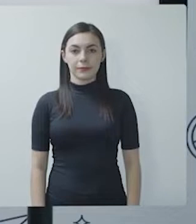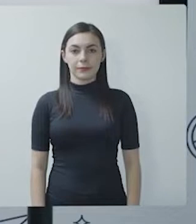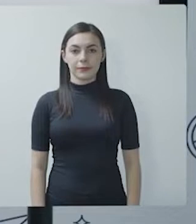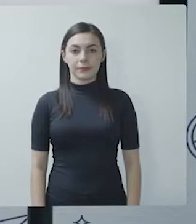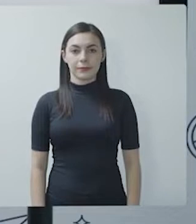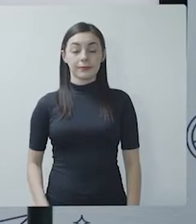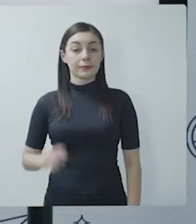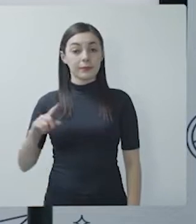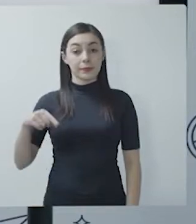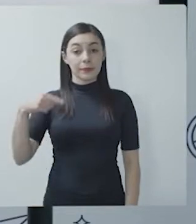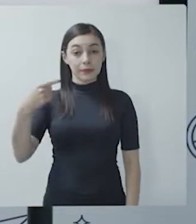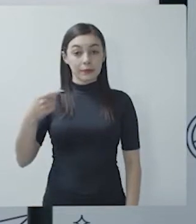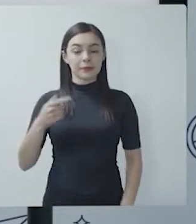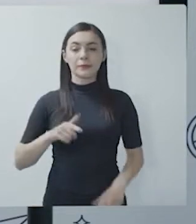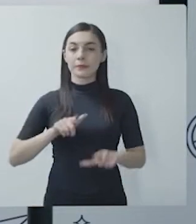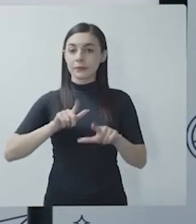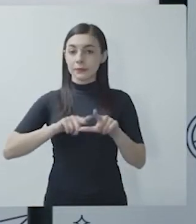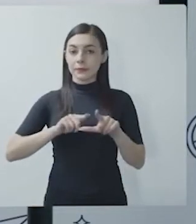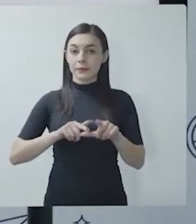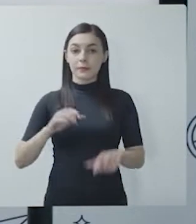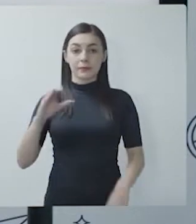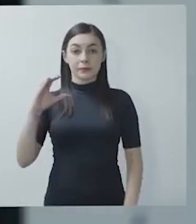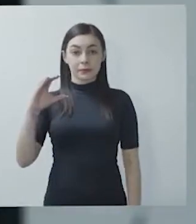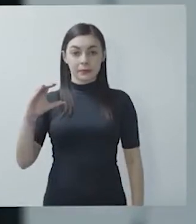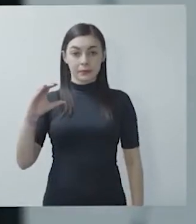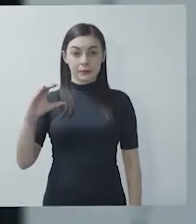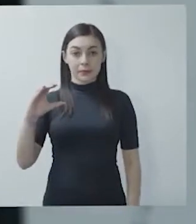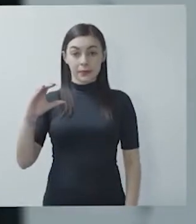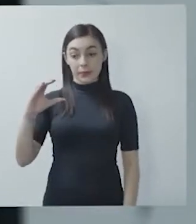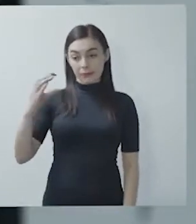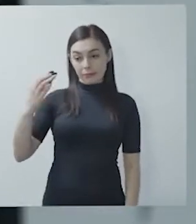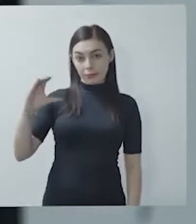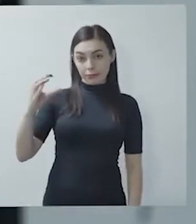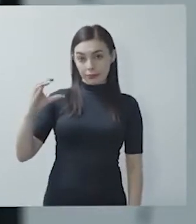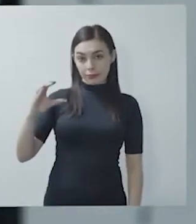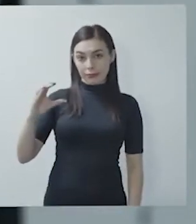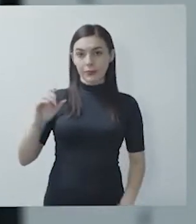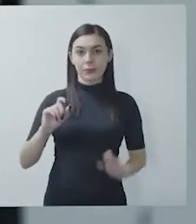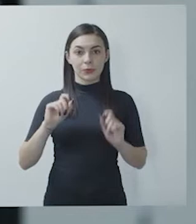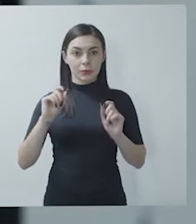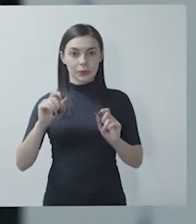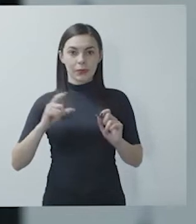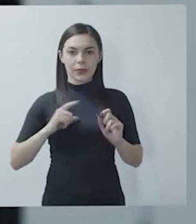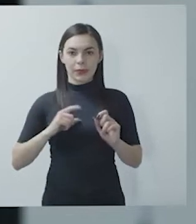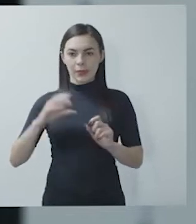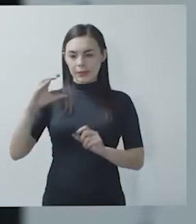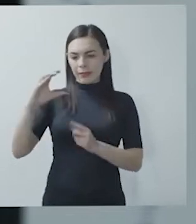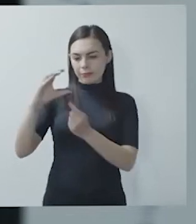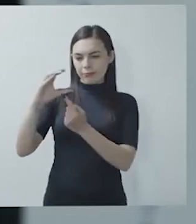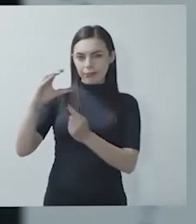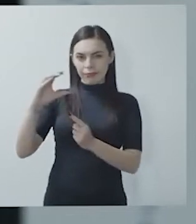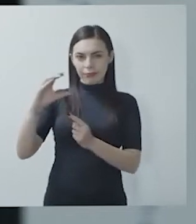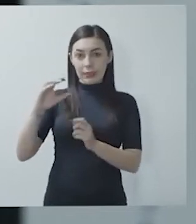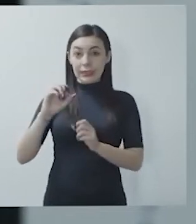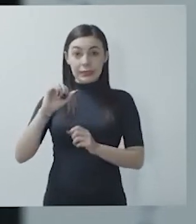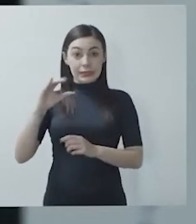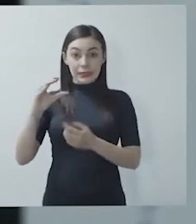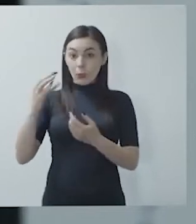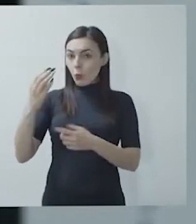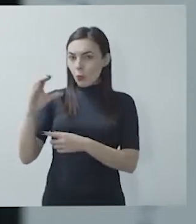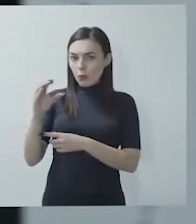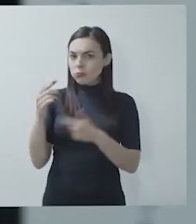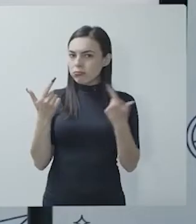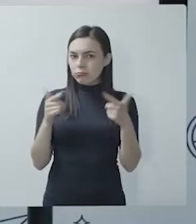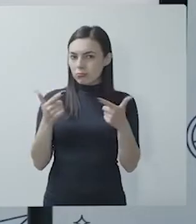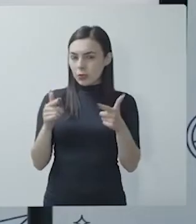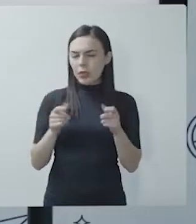Em seguida, a letra C com o sinal gráfico do cedilha. Se vocês não tiverem essa